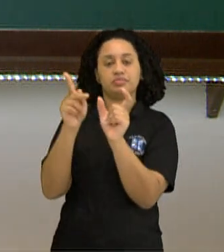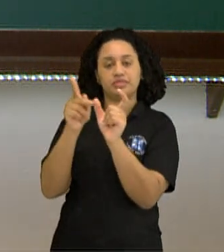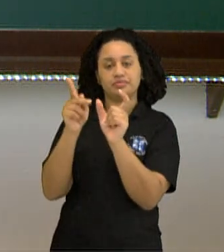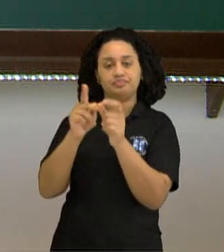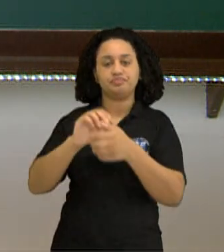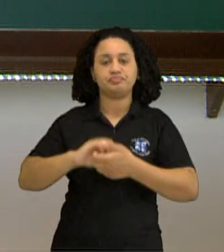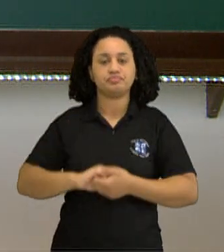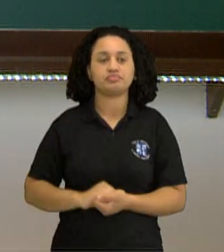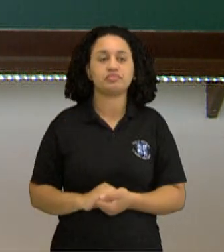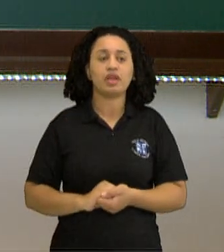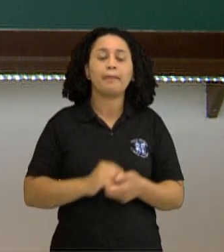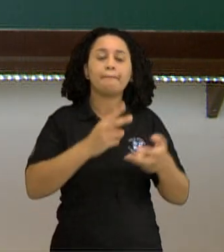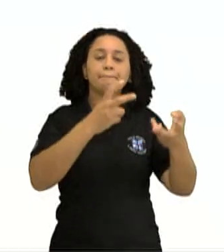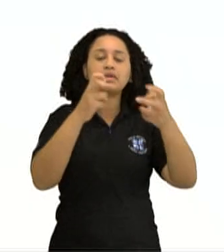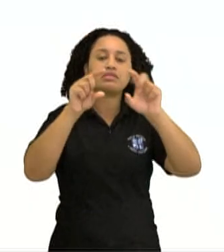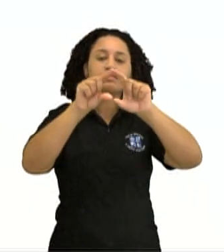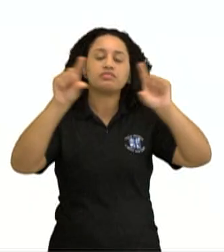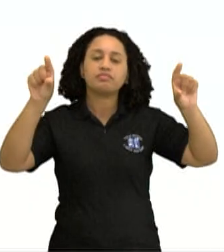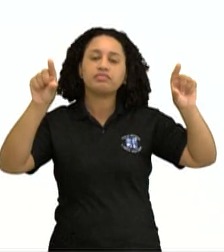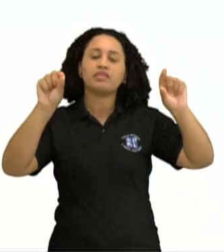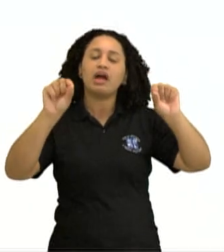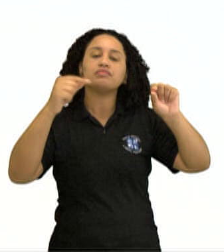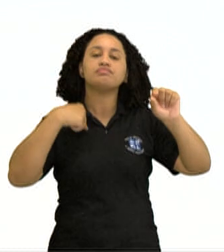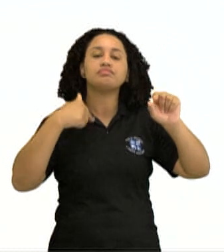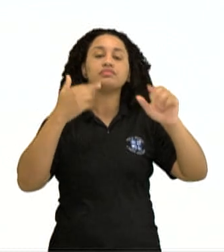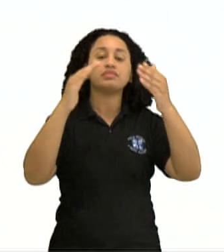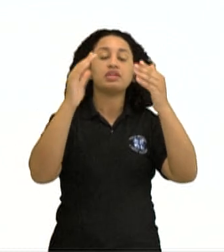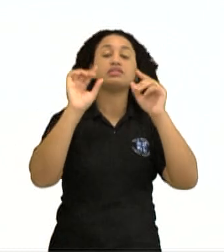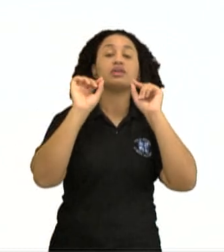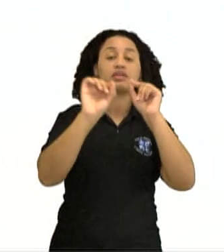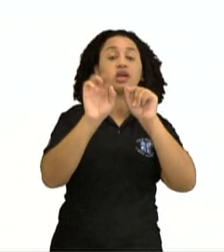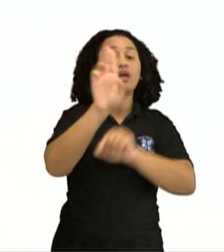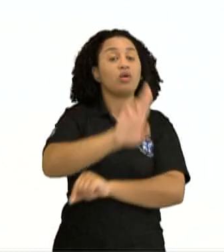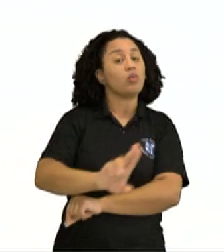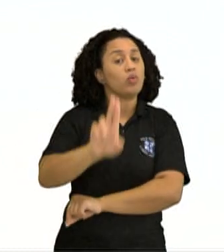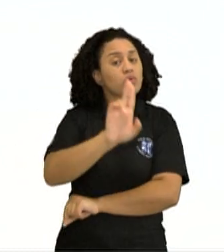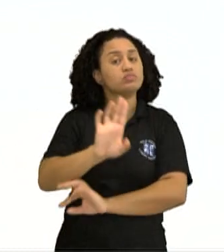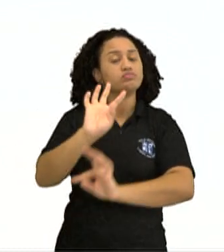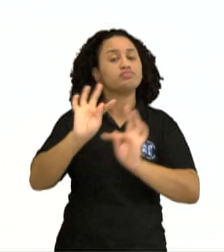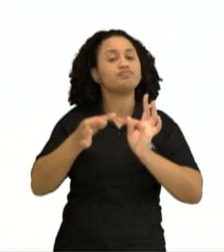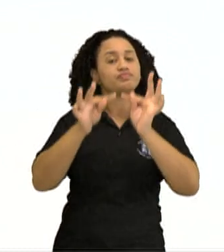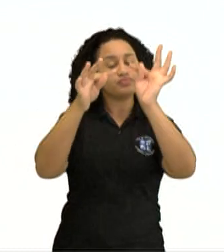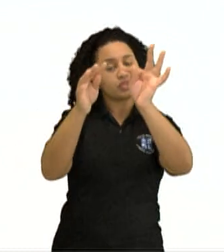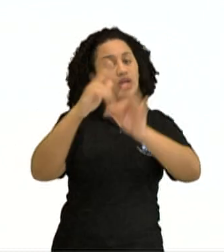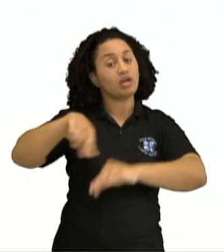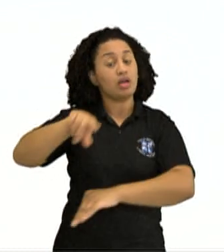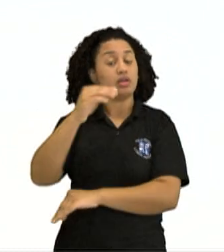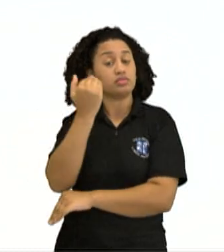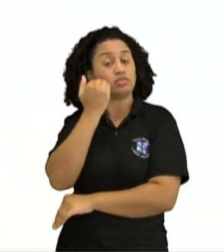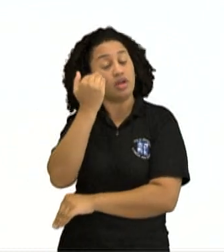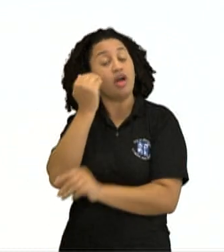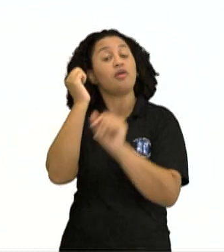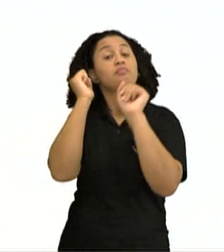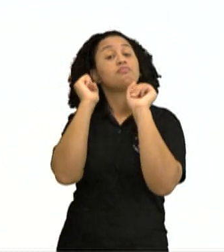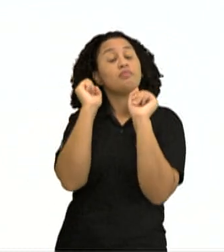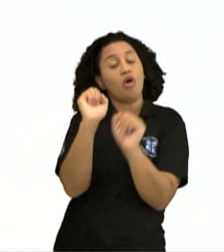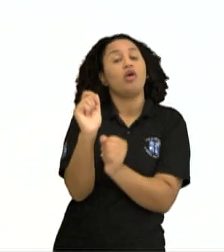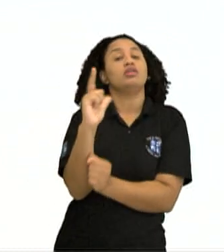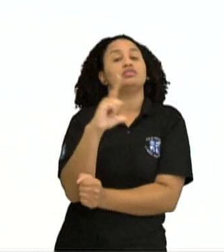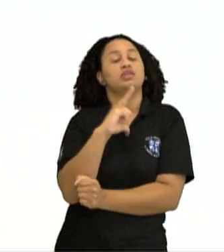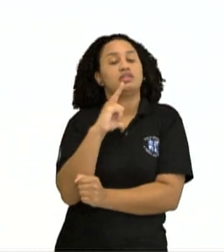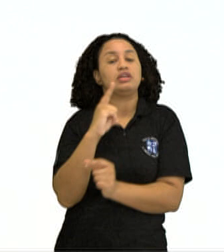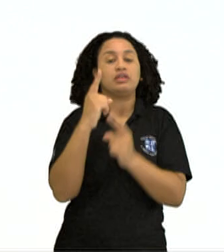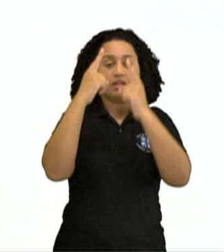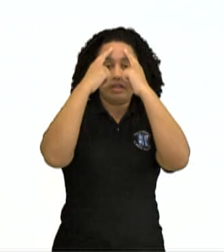Observem, a frase que nós vamos analisar é a seguinte: o uso excessivo da tecnologia por adolescentes pode levar à